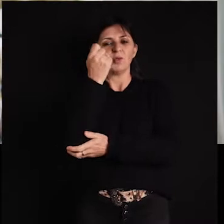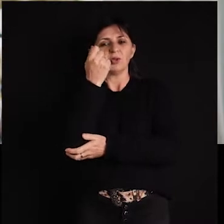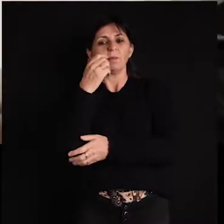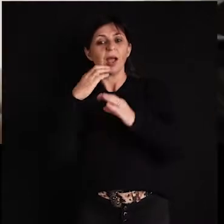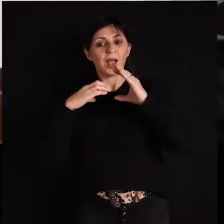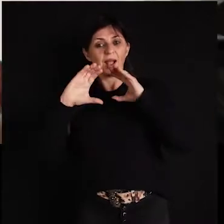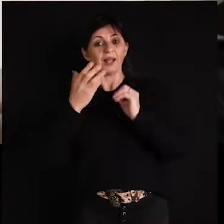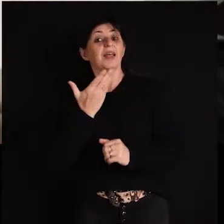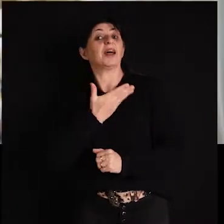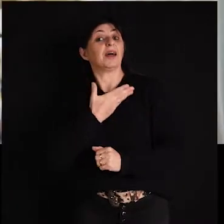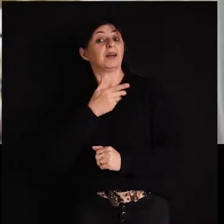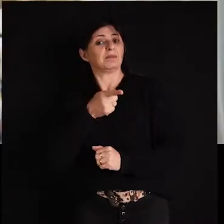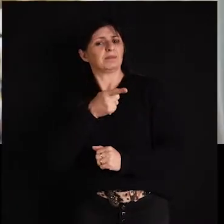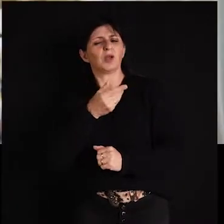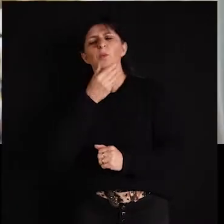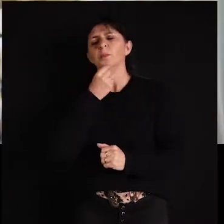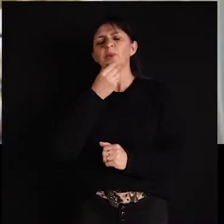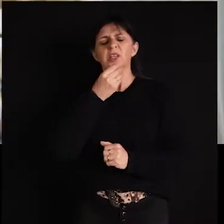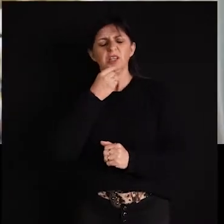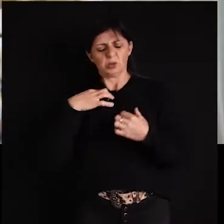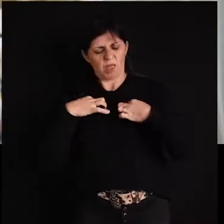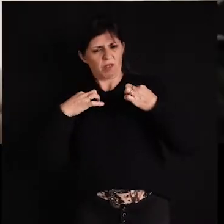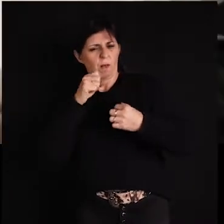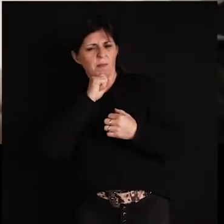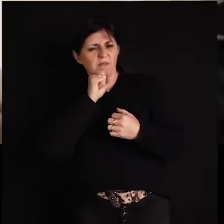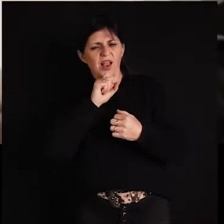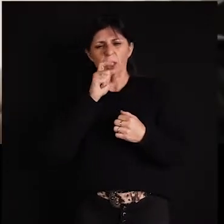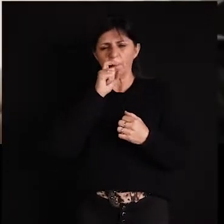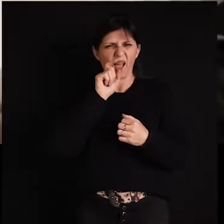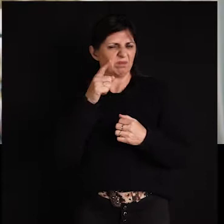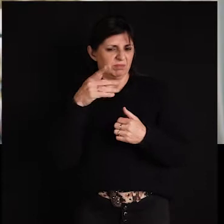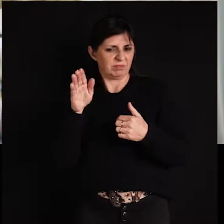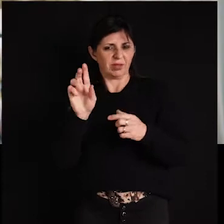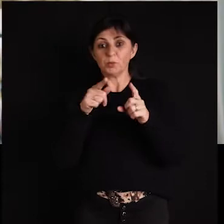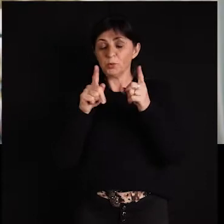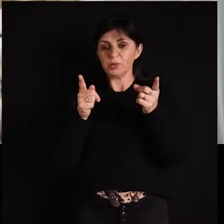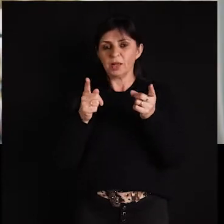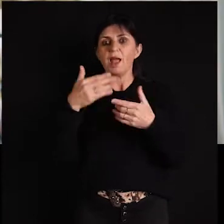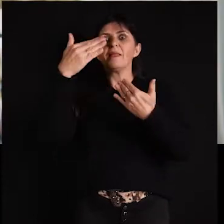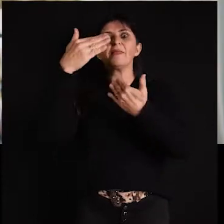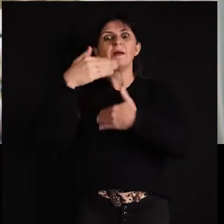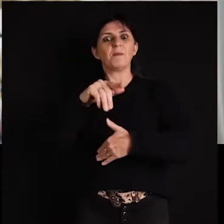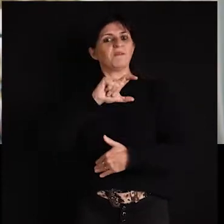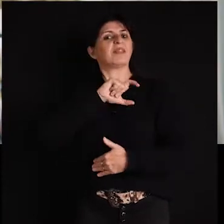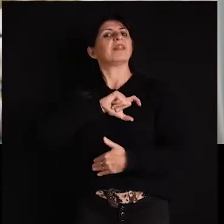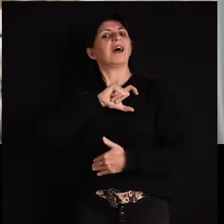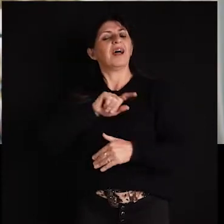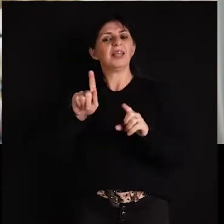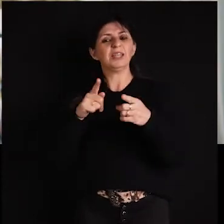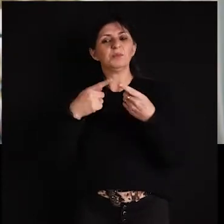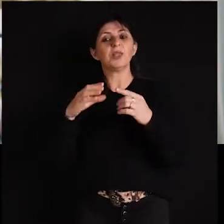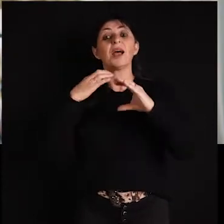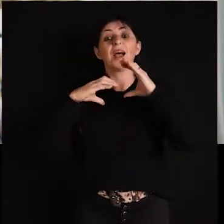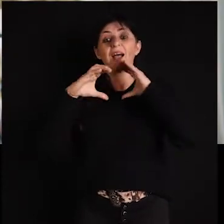era o guri das roupas velhas do pai e tal. E na prova da carteira de músico, eu cantei essa